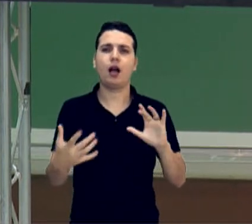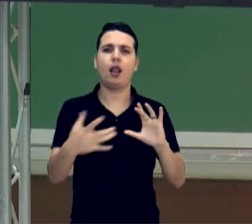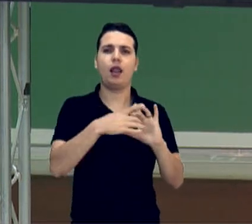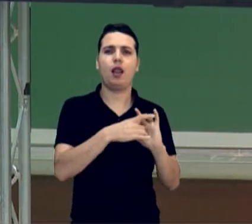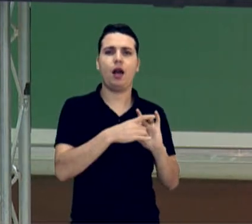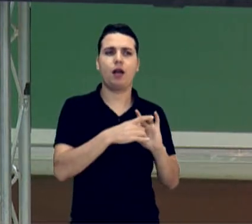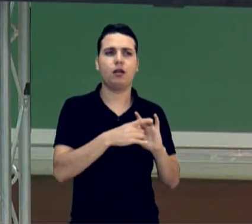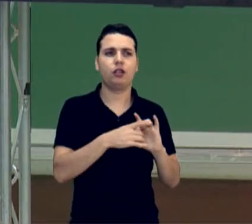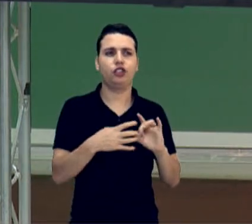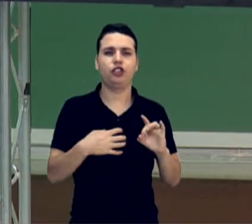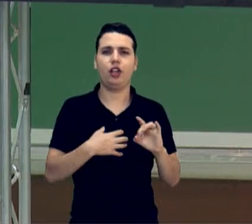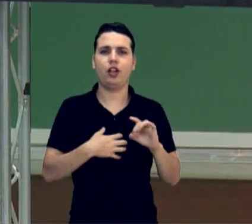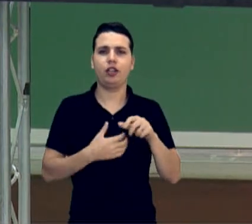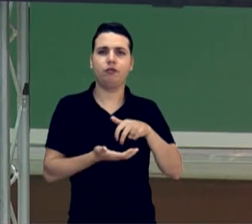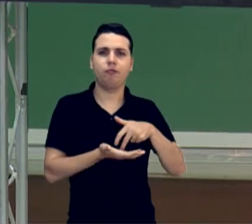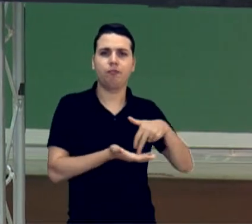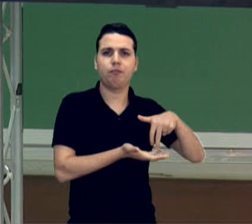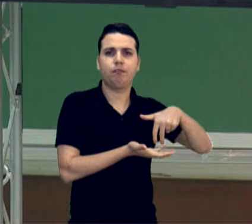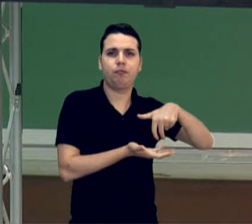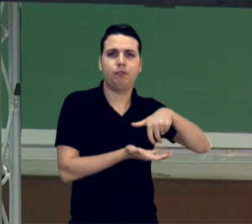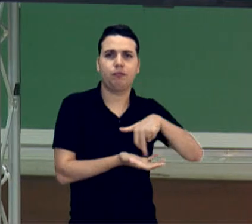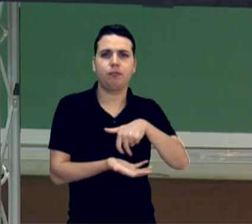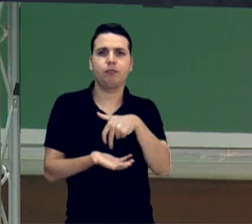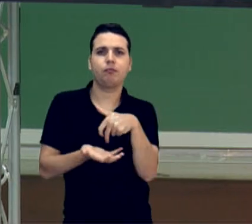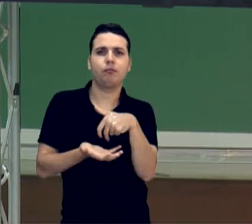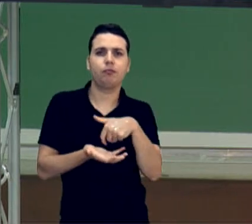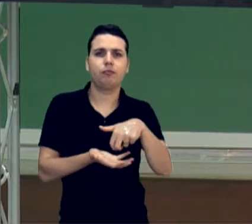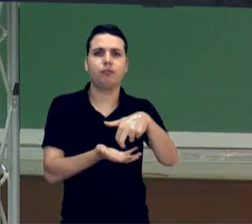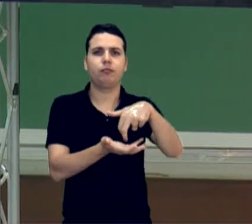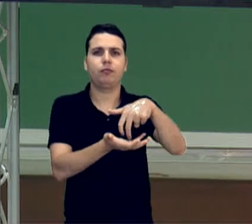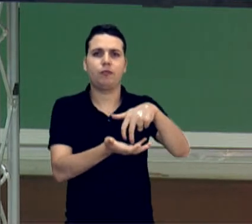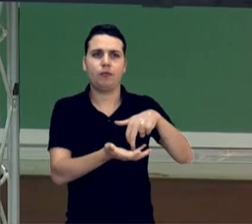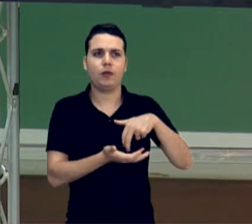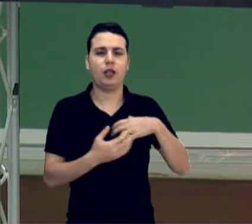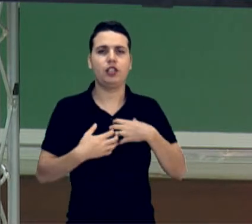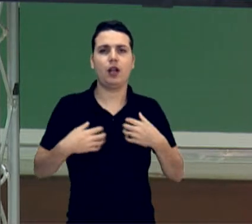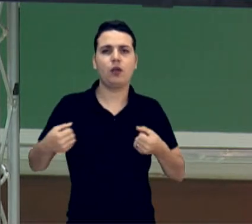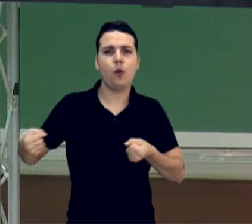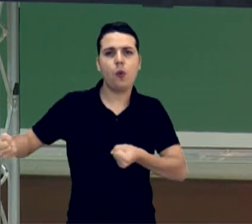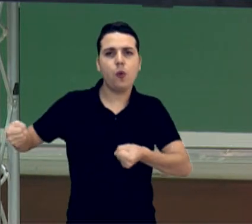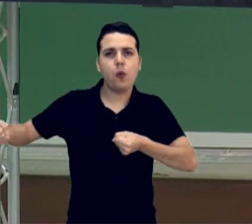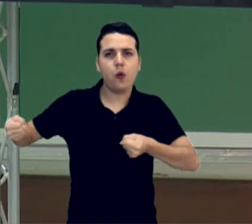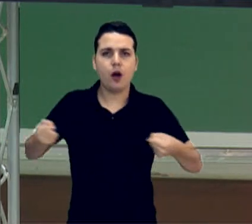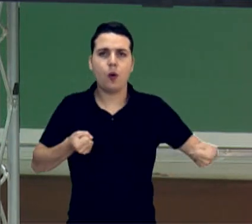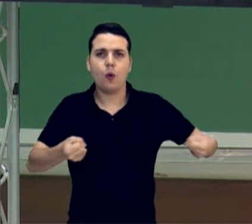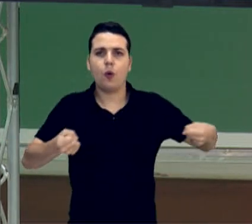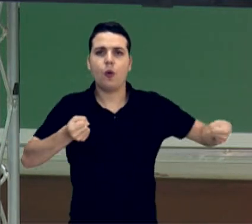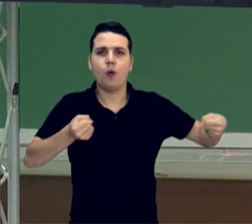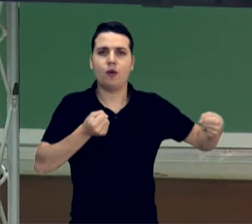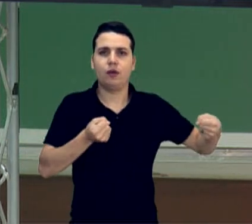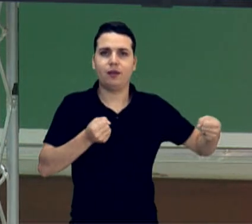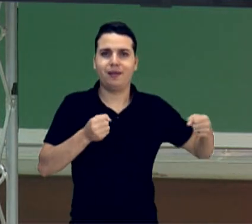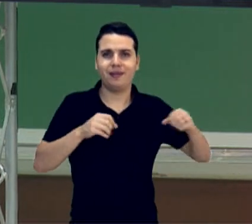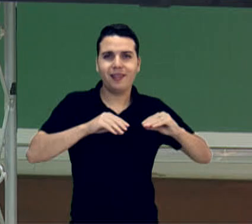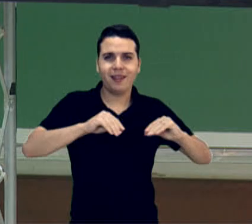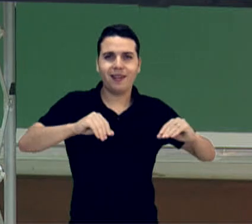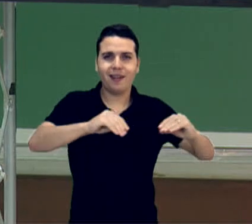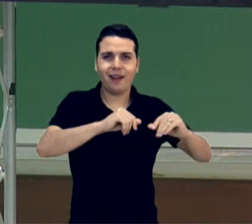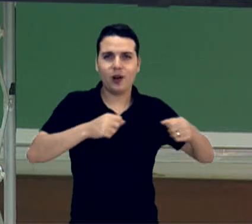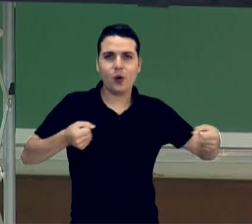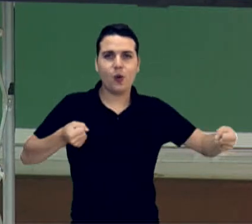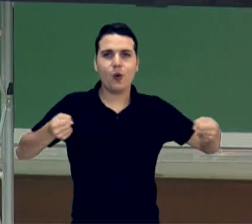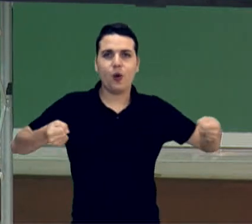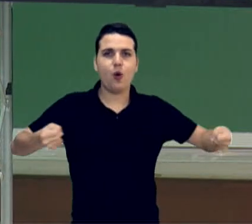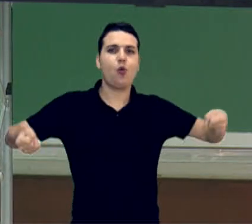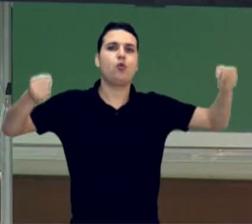passos, passos que relembram a questão da peneira, de você peneirar, né, os grãos, né,